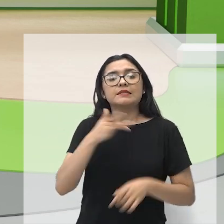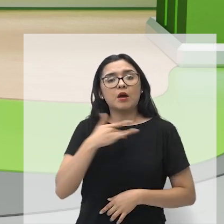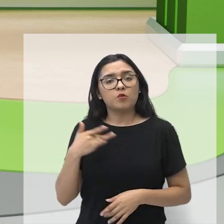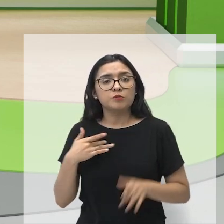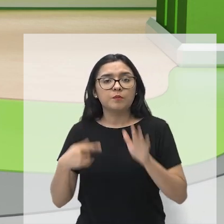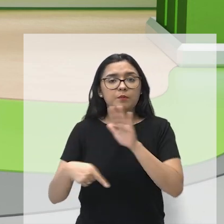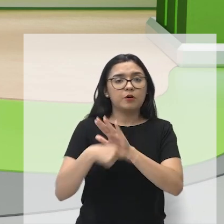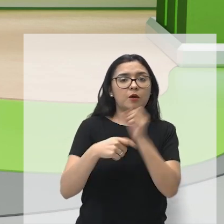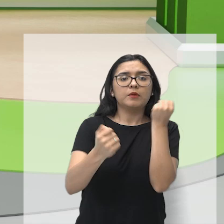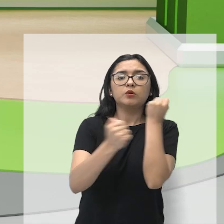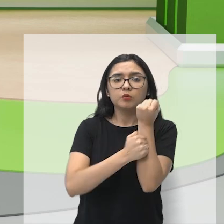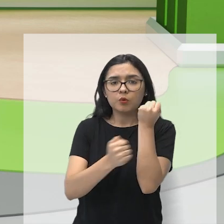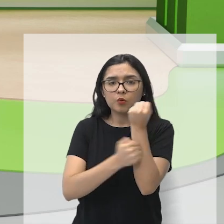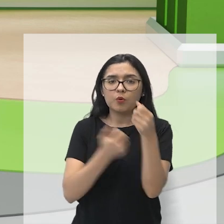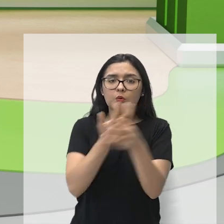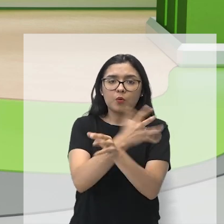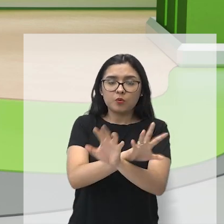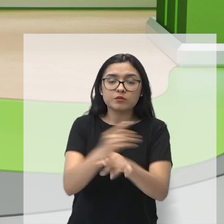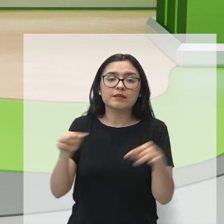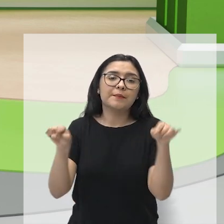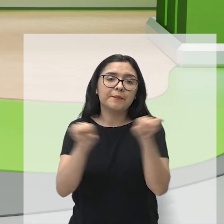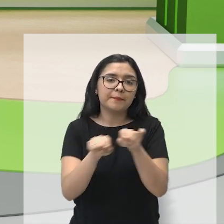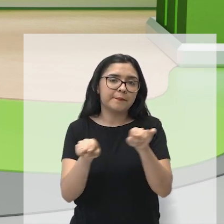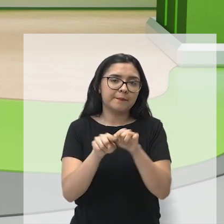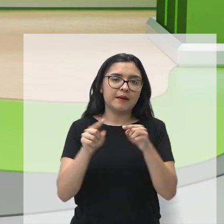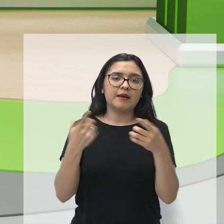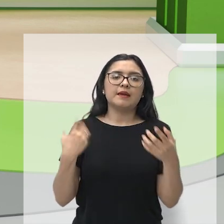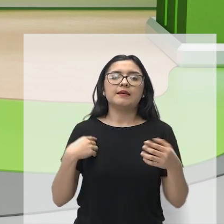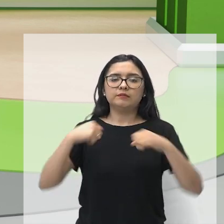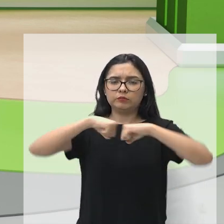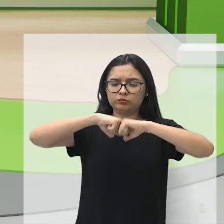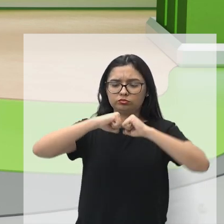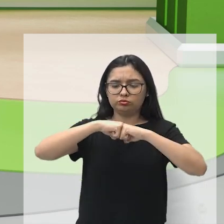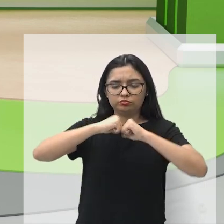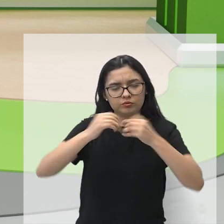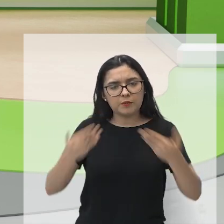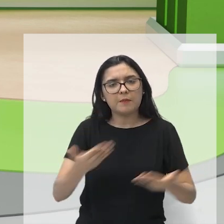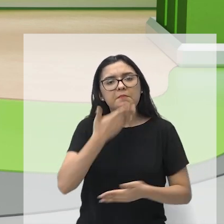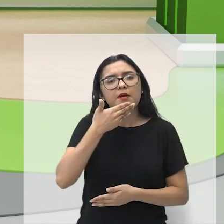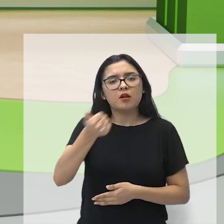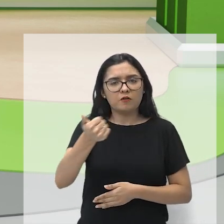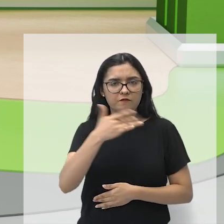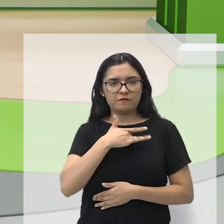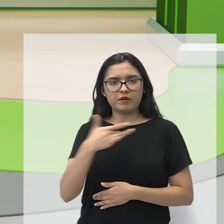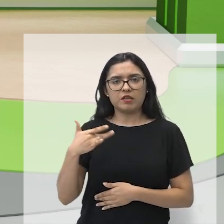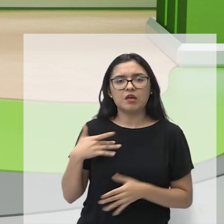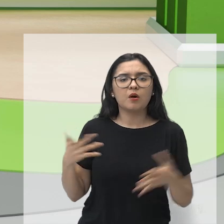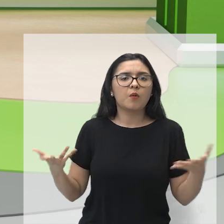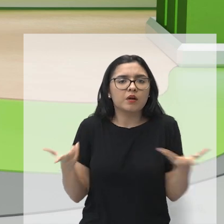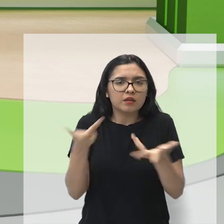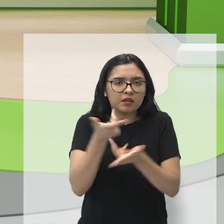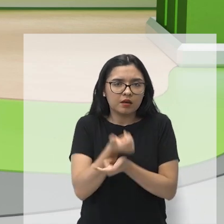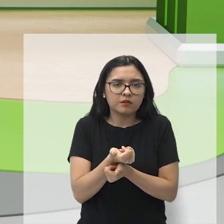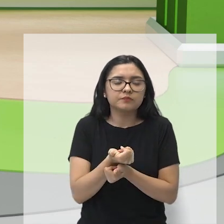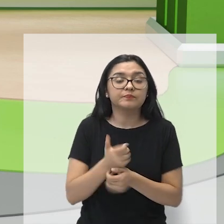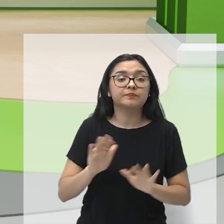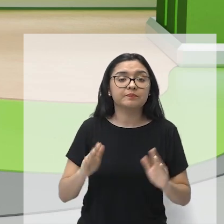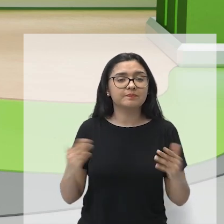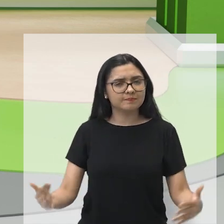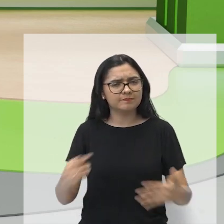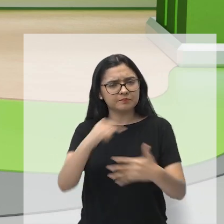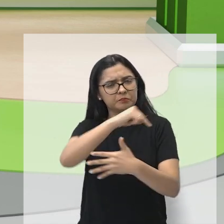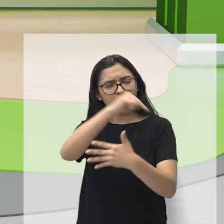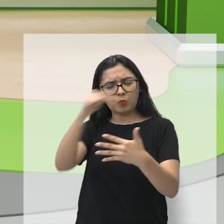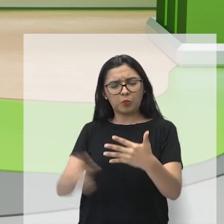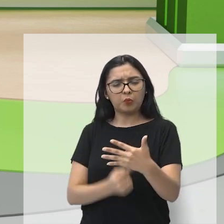e articular e ao quê? A melhoria da qualidade de vida. Né? Tanta coisa